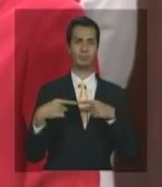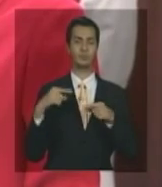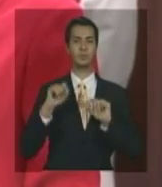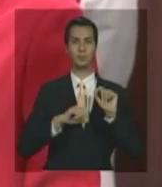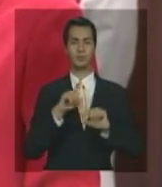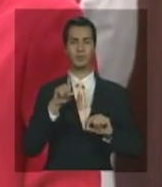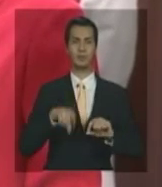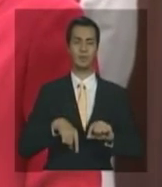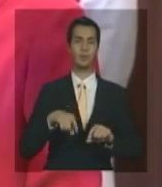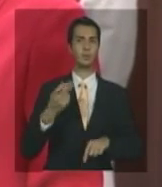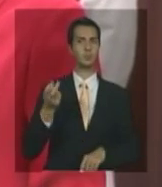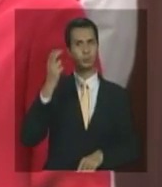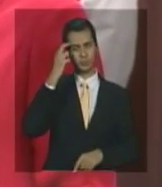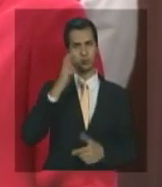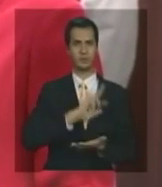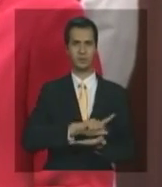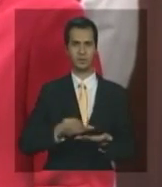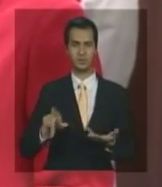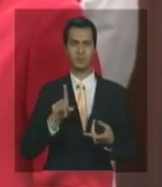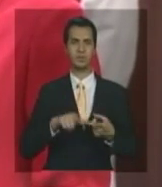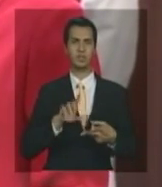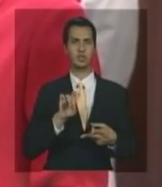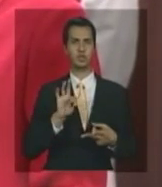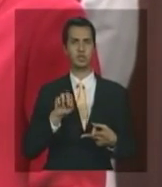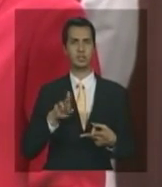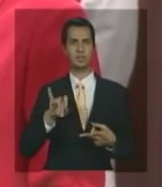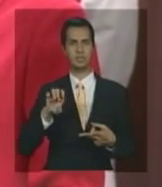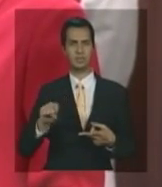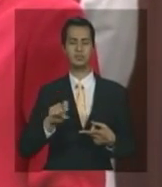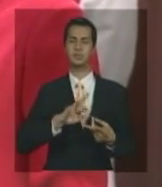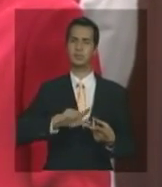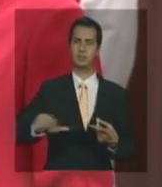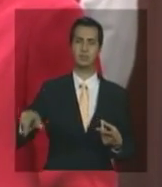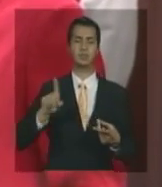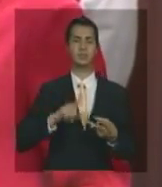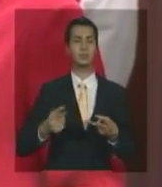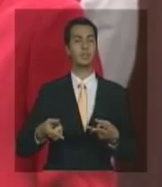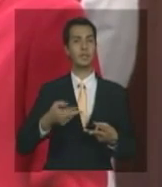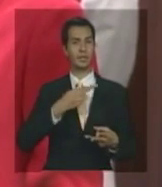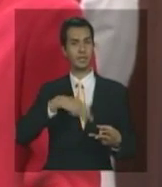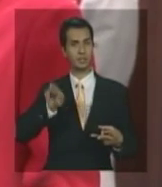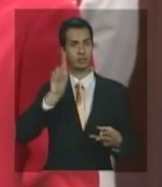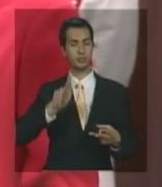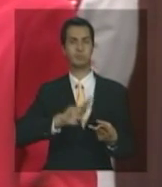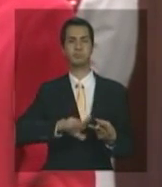de etnias, de culturas e de credos religiosos, o que